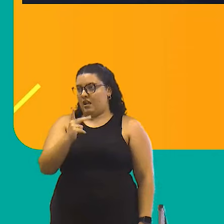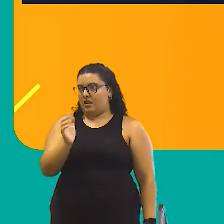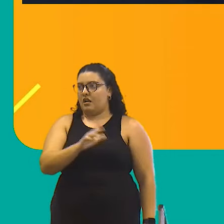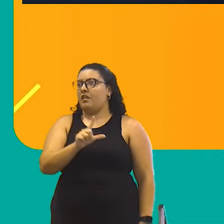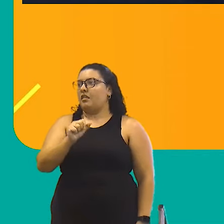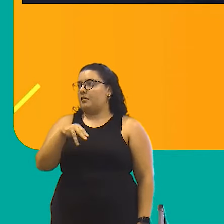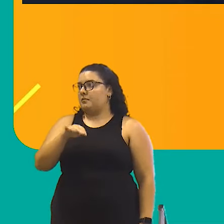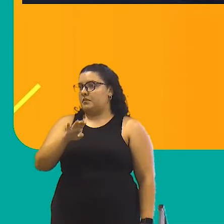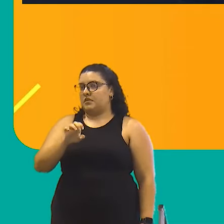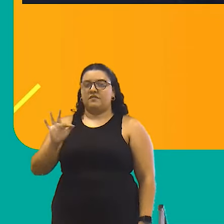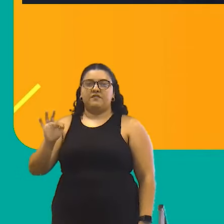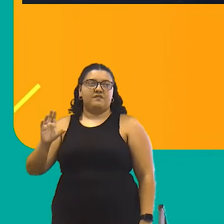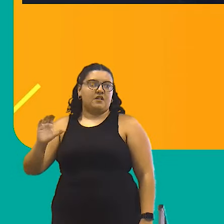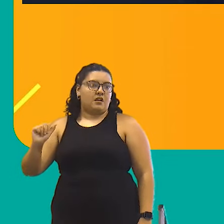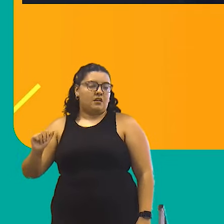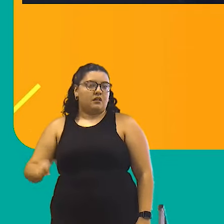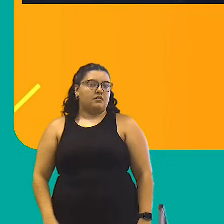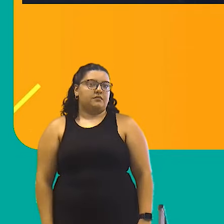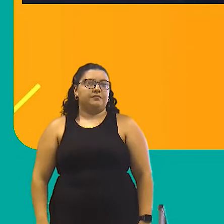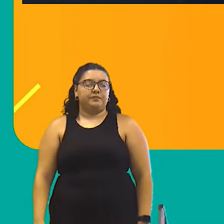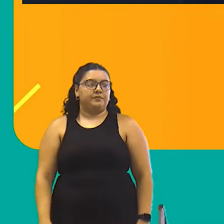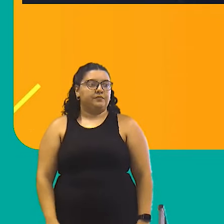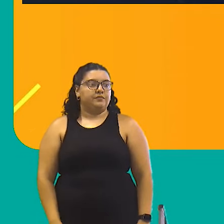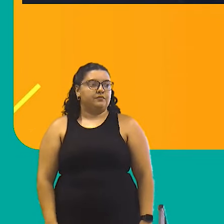Decoraram? Ou vem lamber ferida?